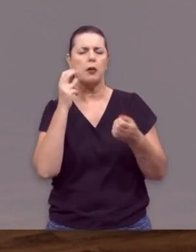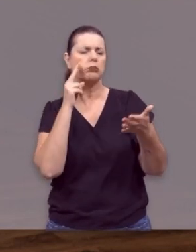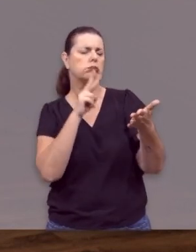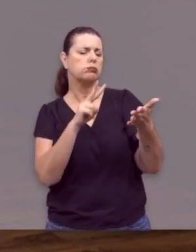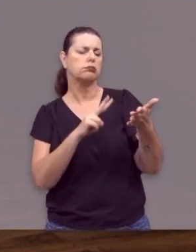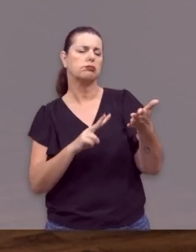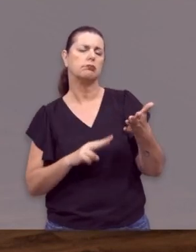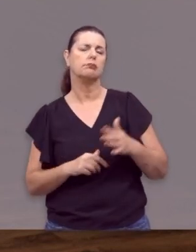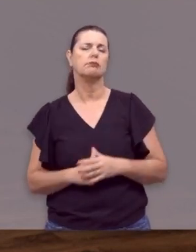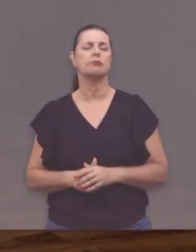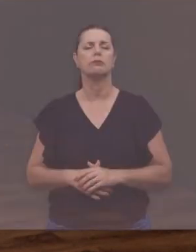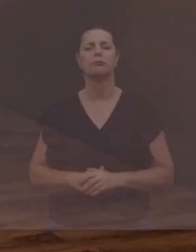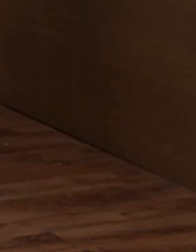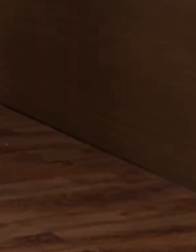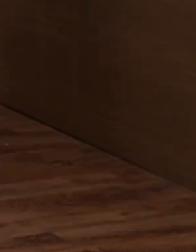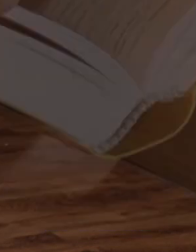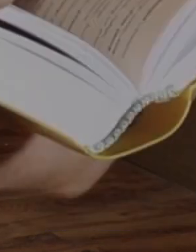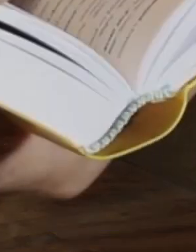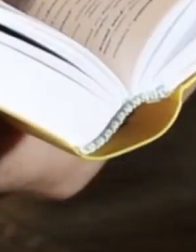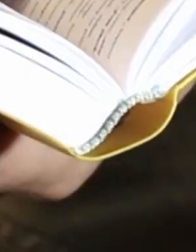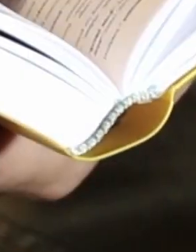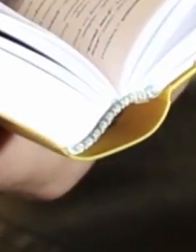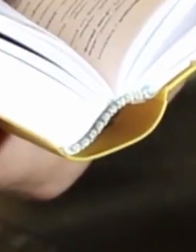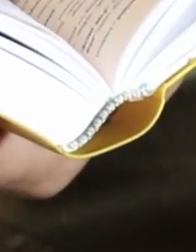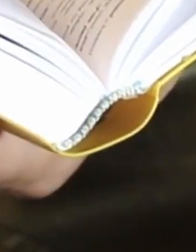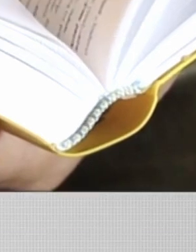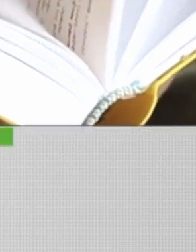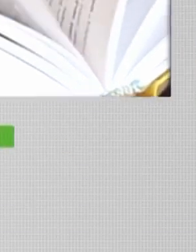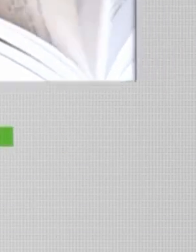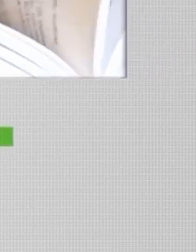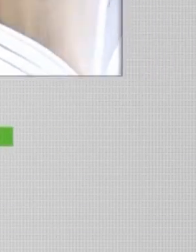ouvir a leitura desse texto.